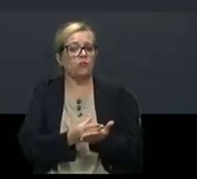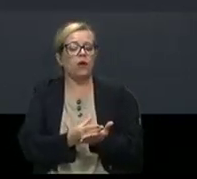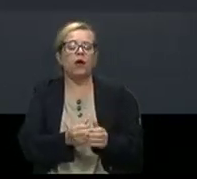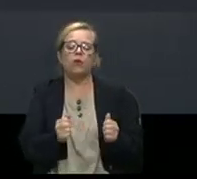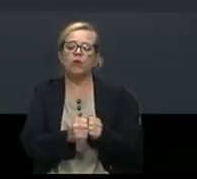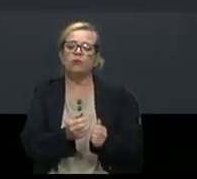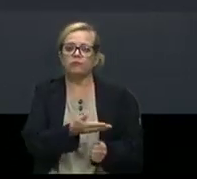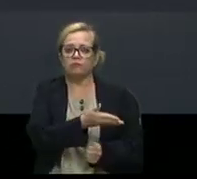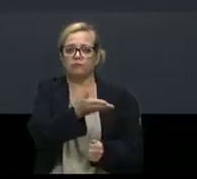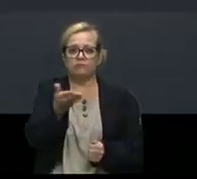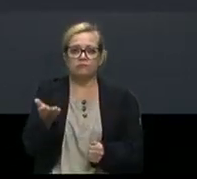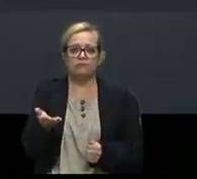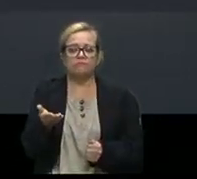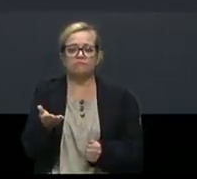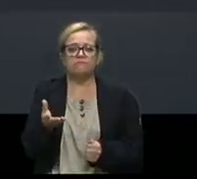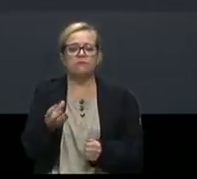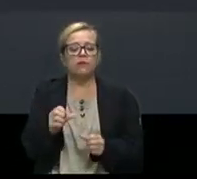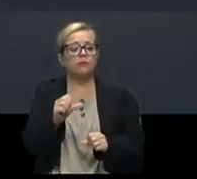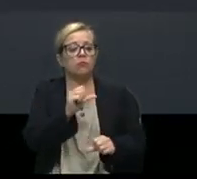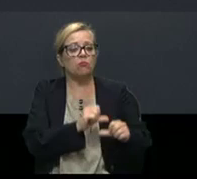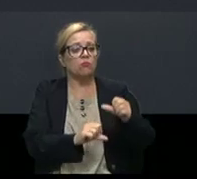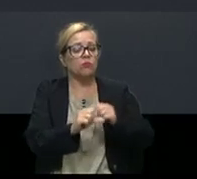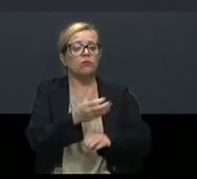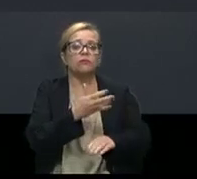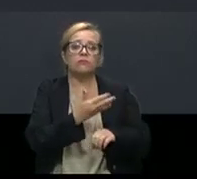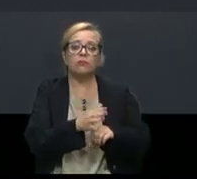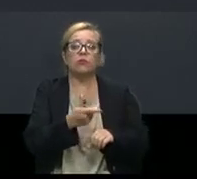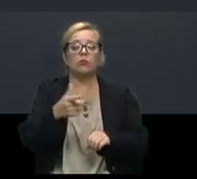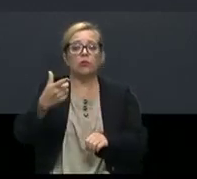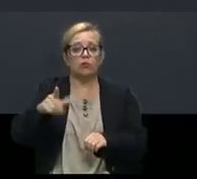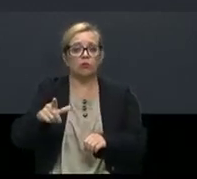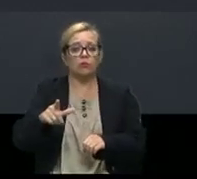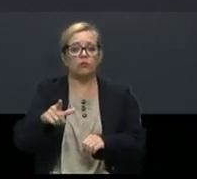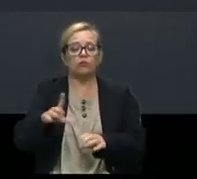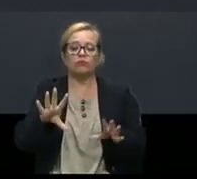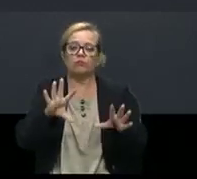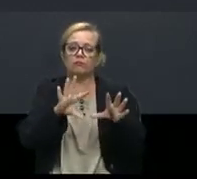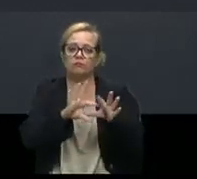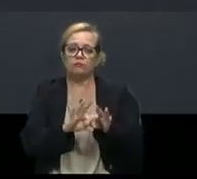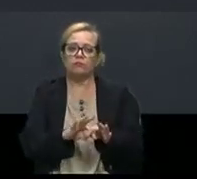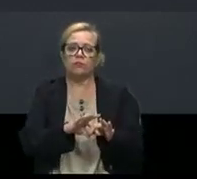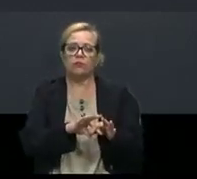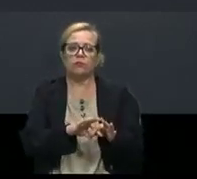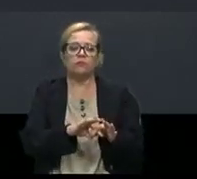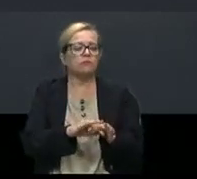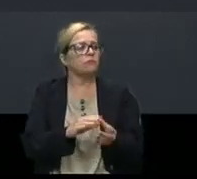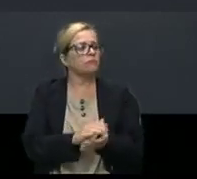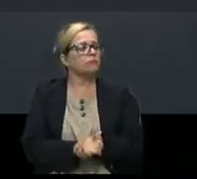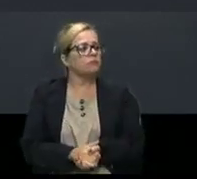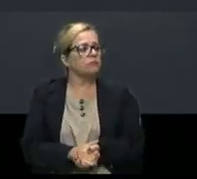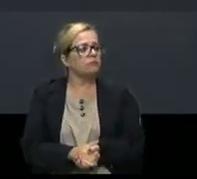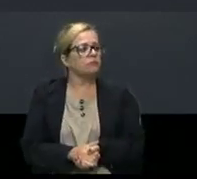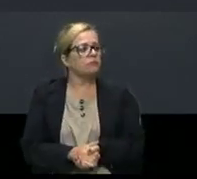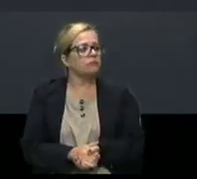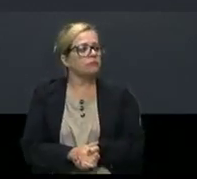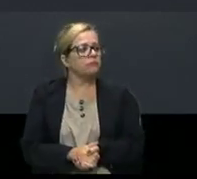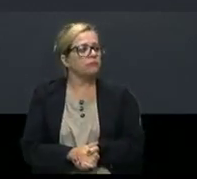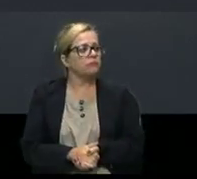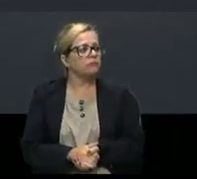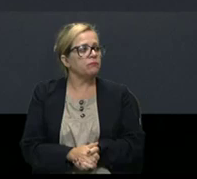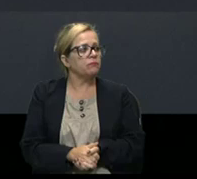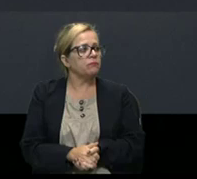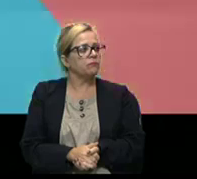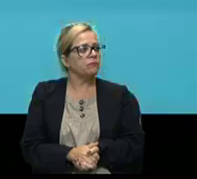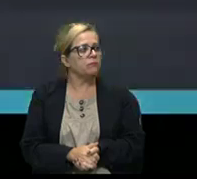com você agora. Tente transferir essa prática para outros contextos. Aqui vai uma situação bem interessante para você